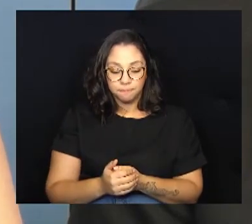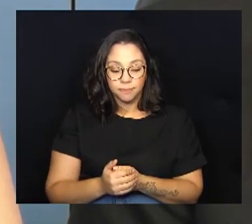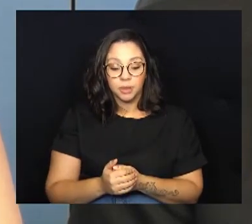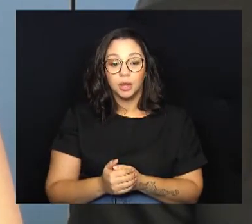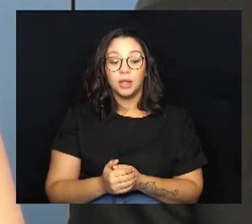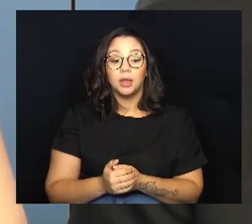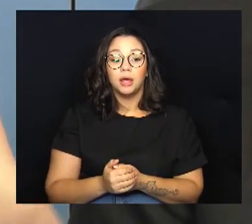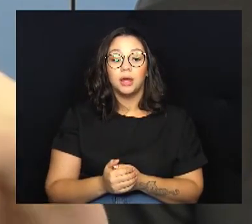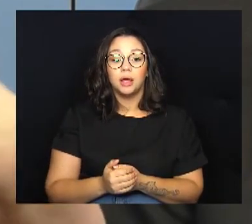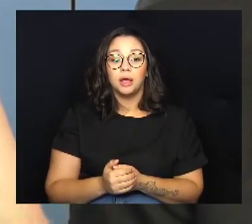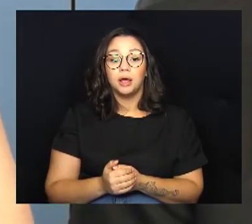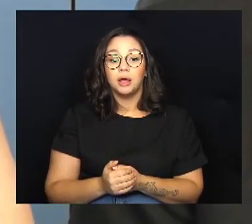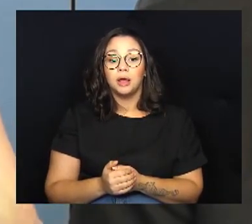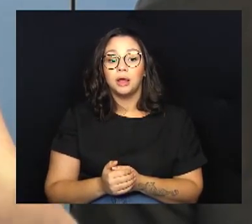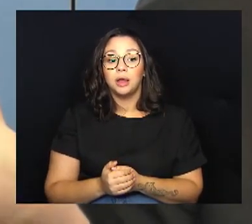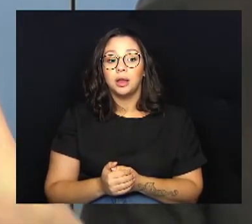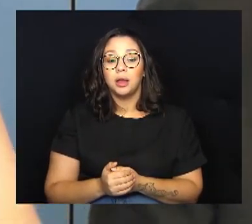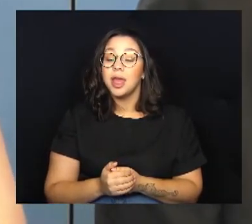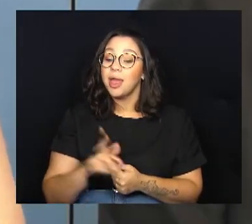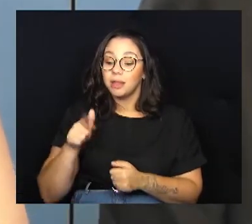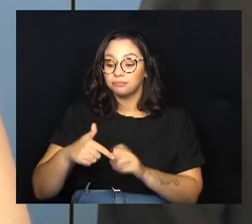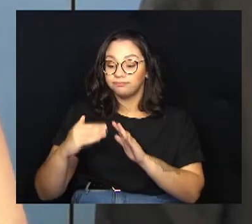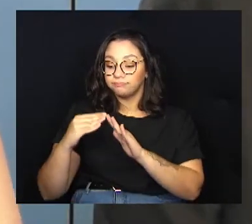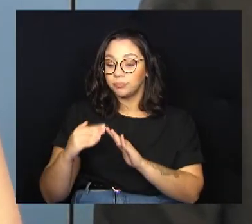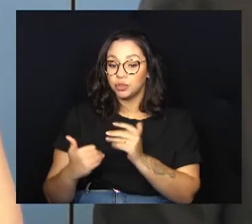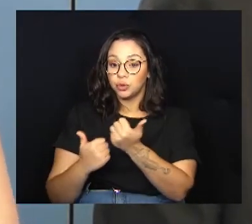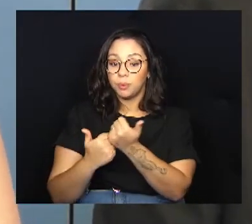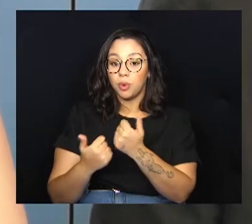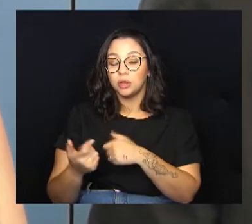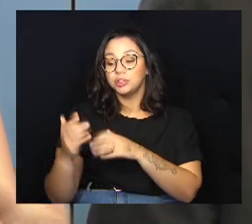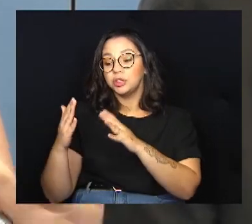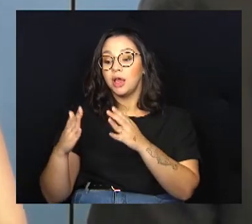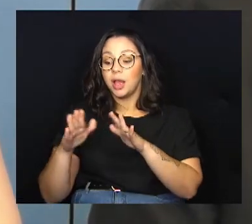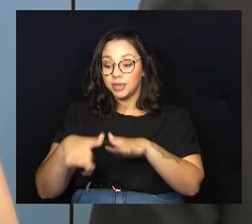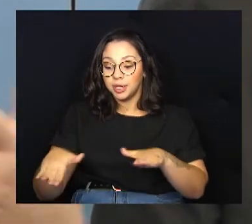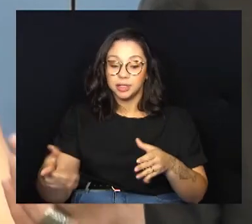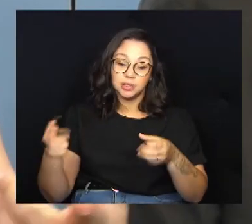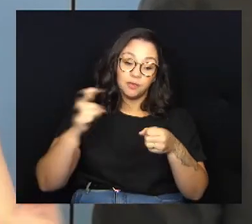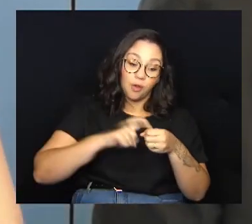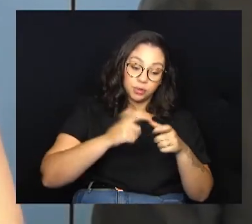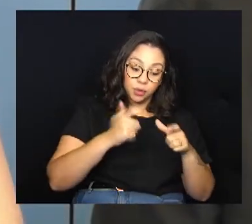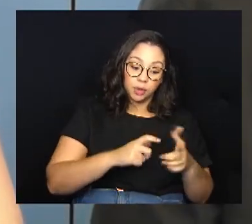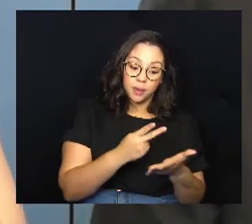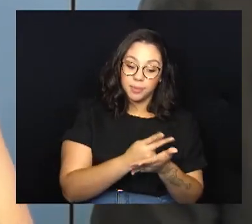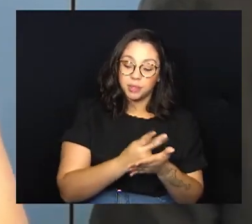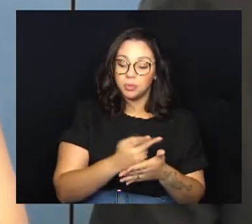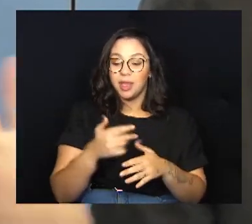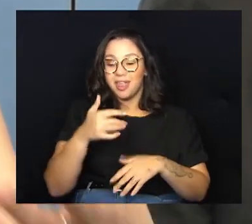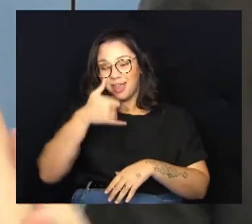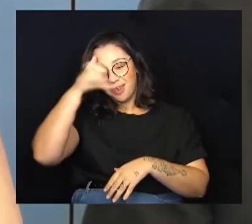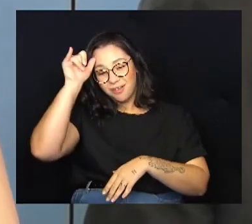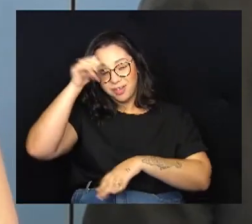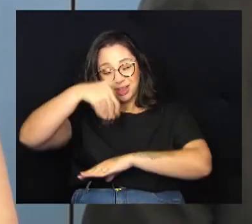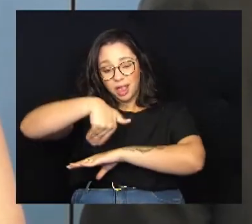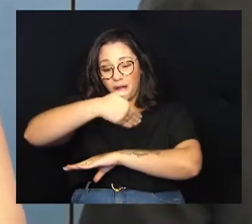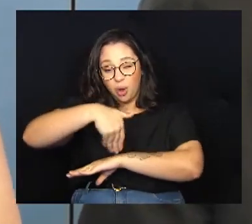assistência social, a saúde, a educação. Não dá para negligenciar uma área. Então, a